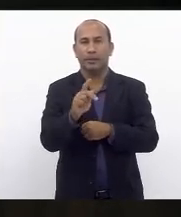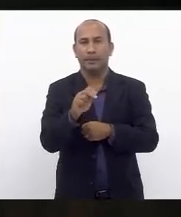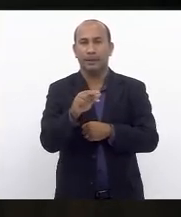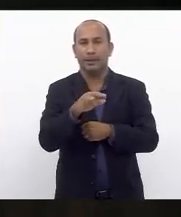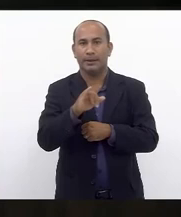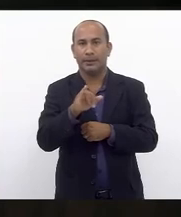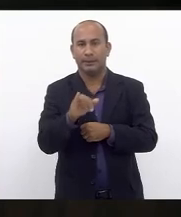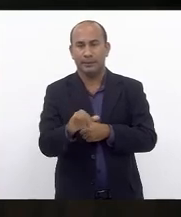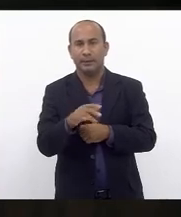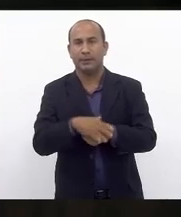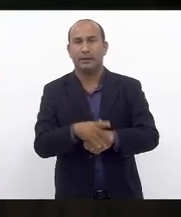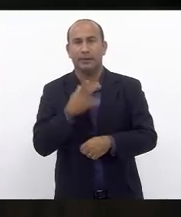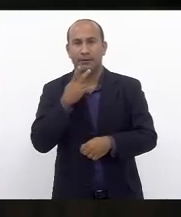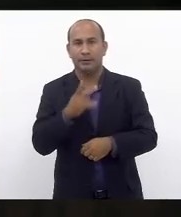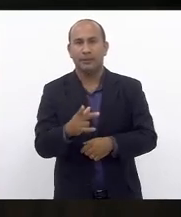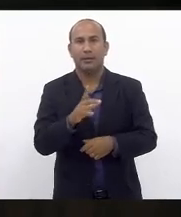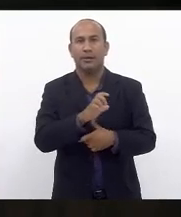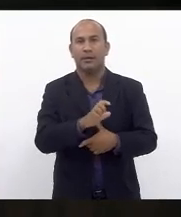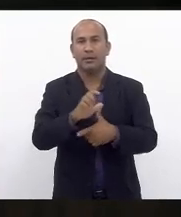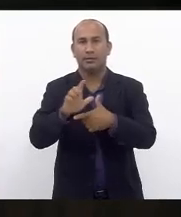Pareceres das comissões de indicação legislativa